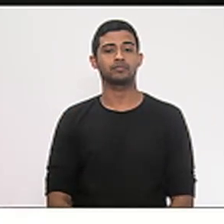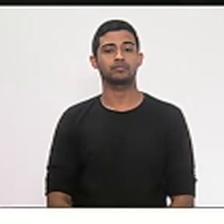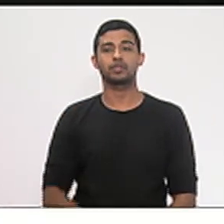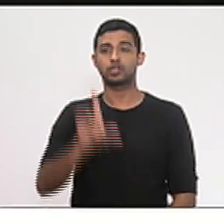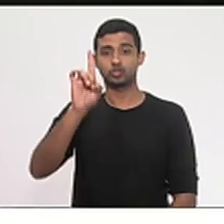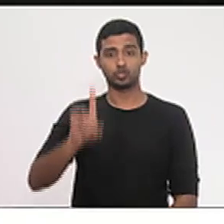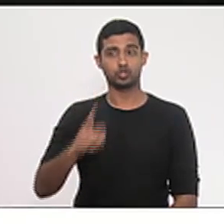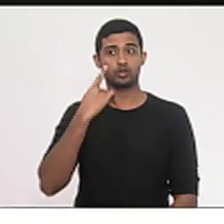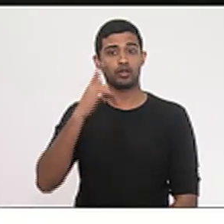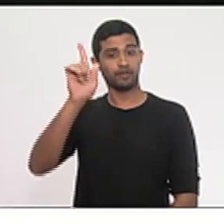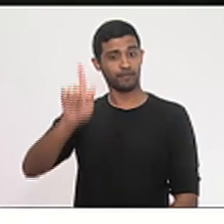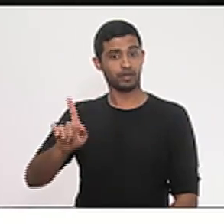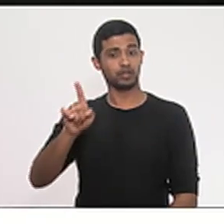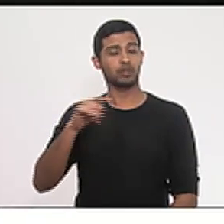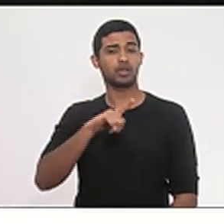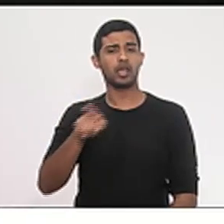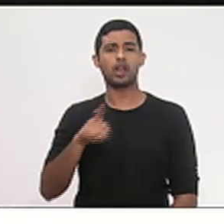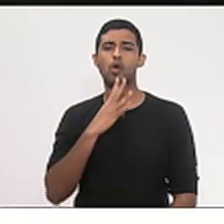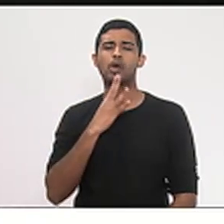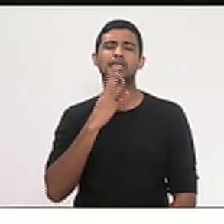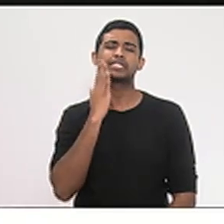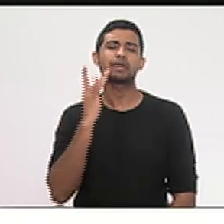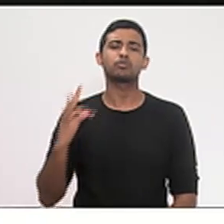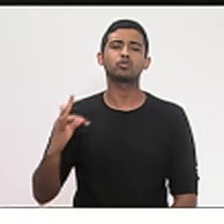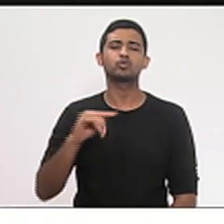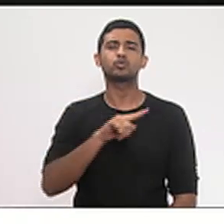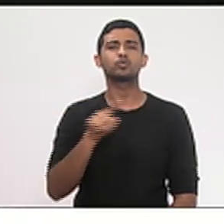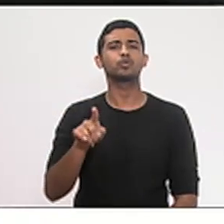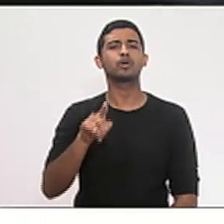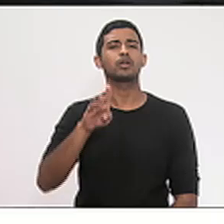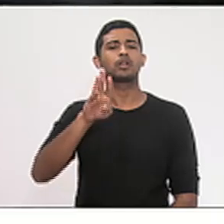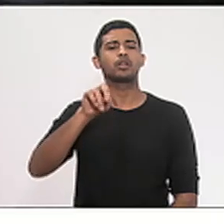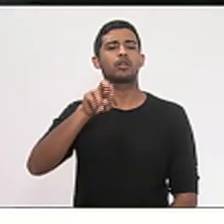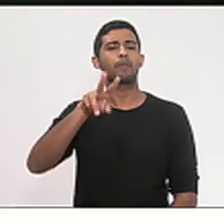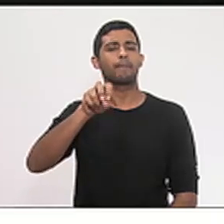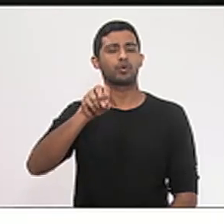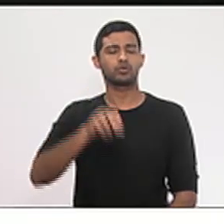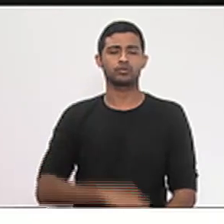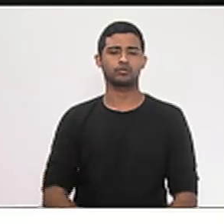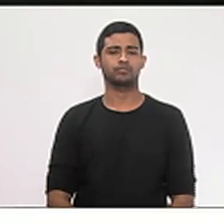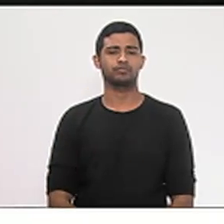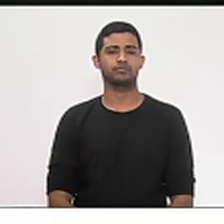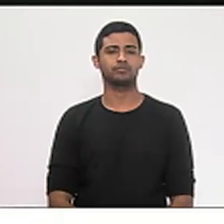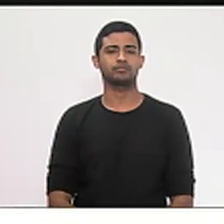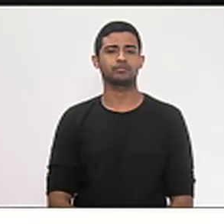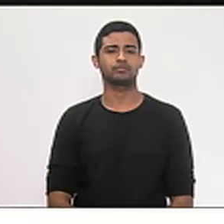diretor de Gestão do Conhecimento, Dr. Bruno Coutinho,